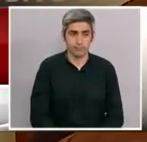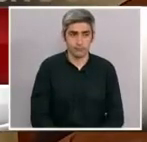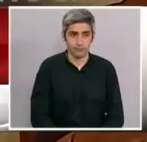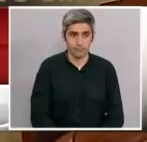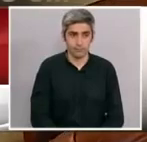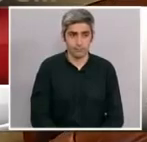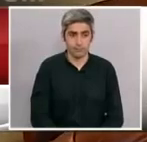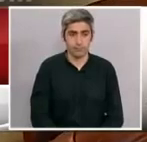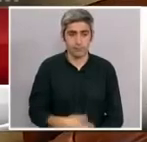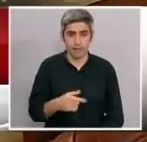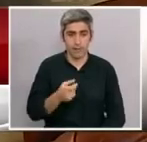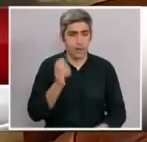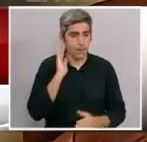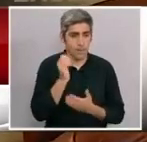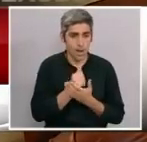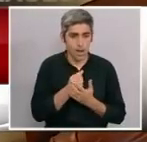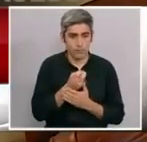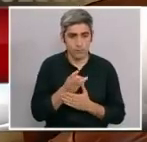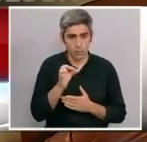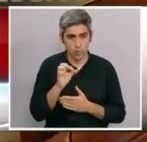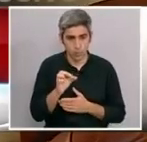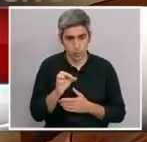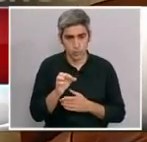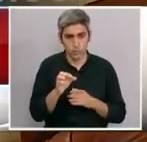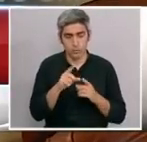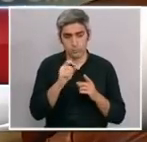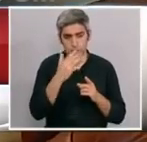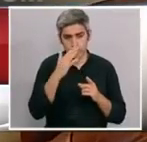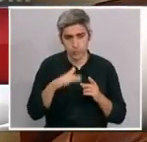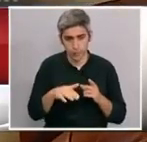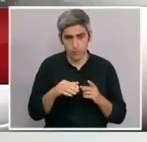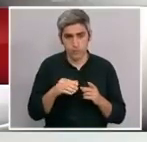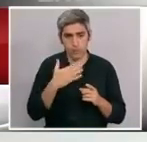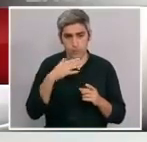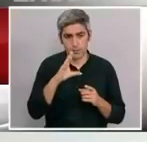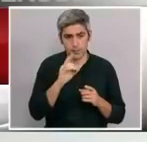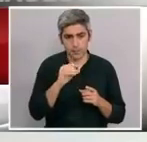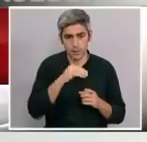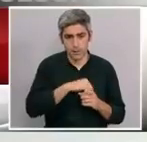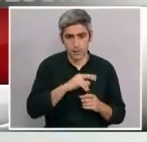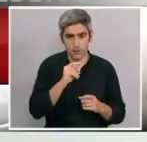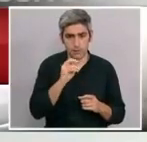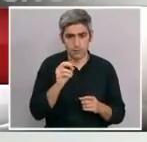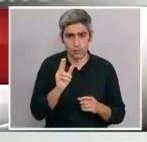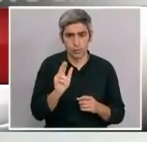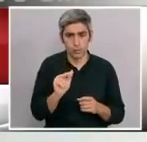Portanto, havia 8 empregadas mais em São Bento. A Rosália era a mais nova, tinha 16 anos e recebia 300